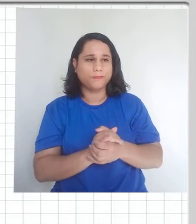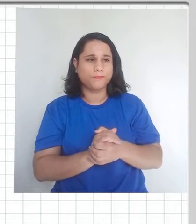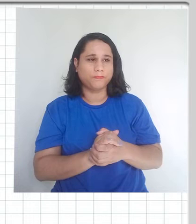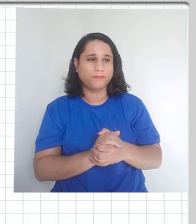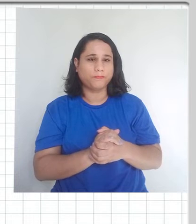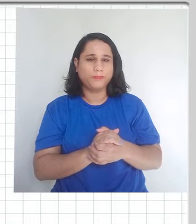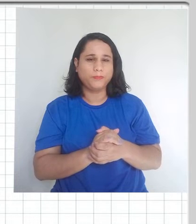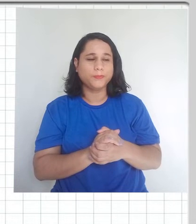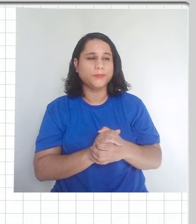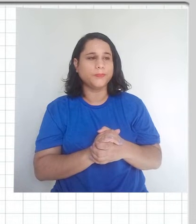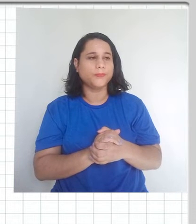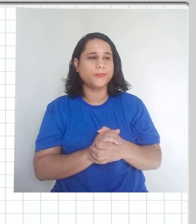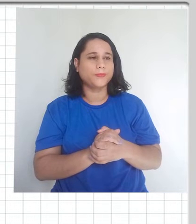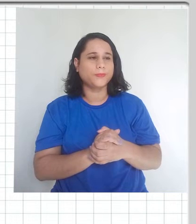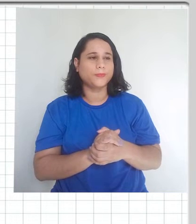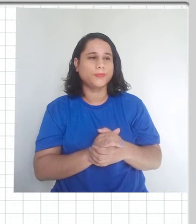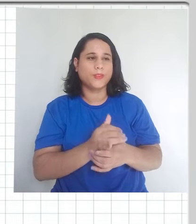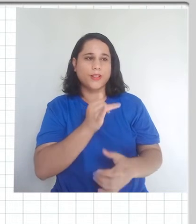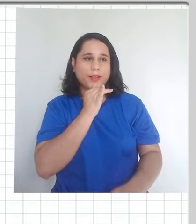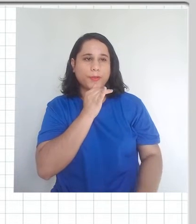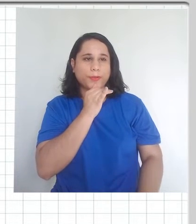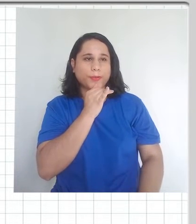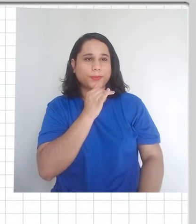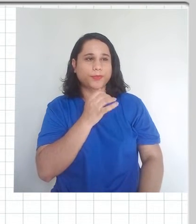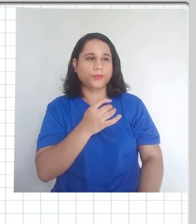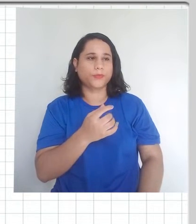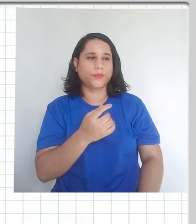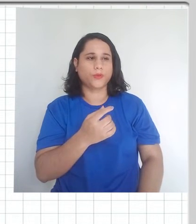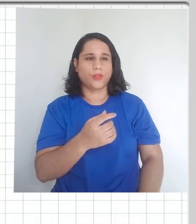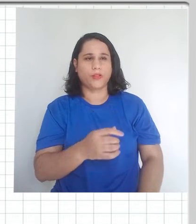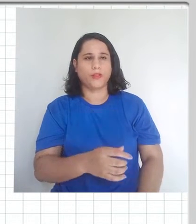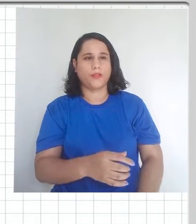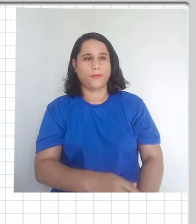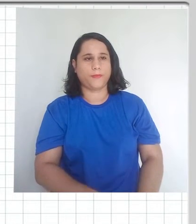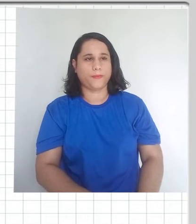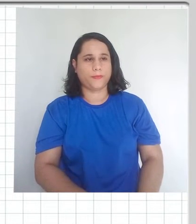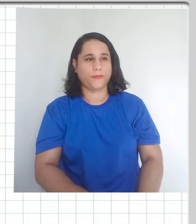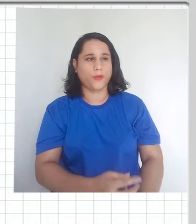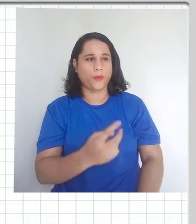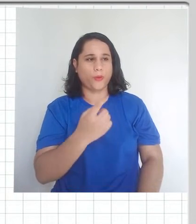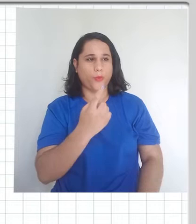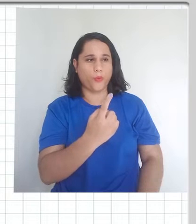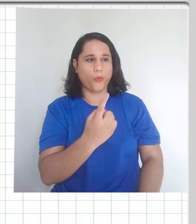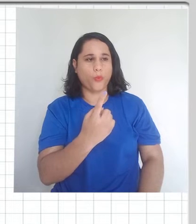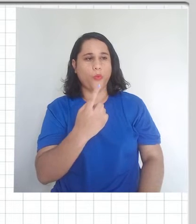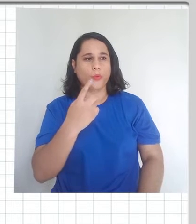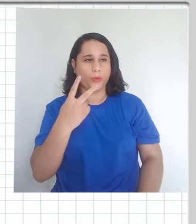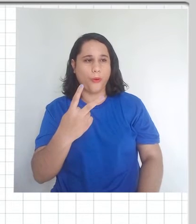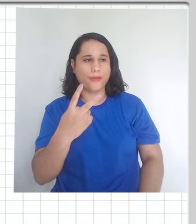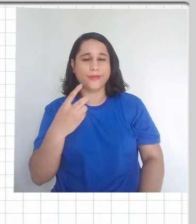como? Olha, terei o 1, o 2, o